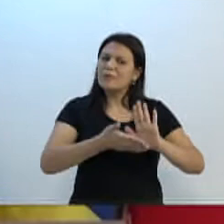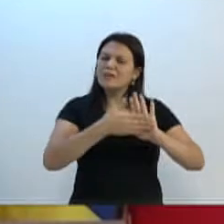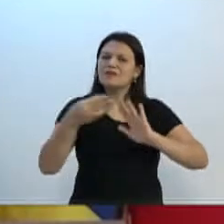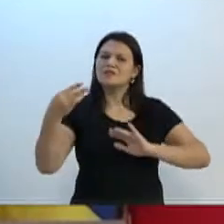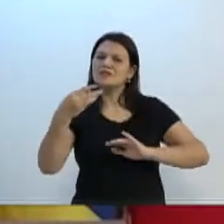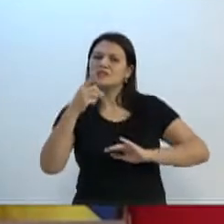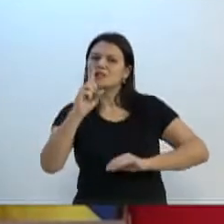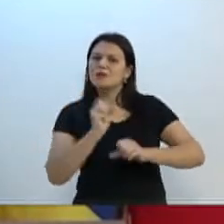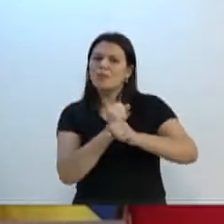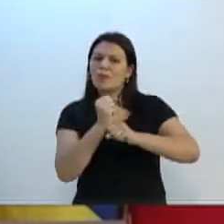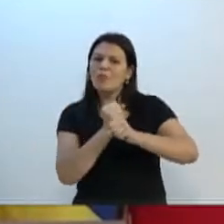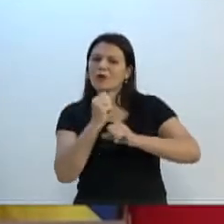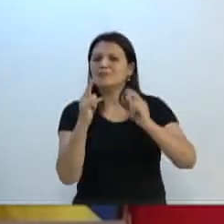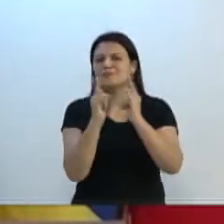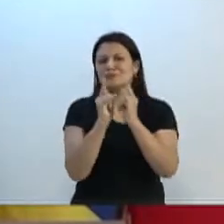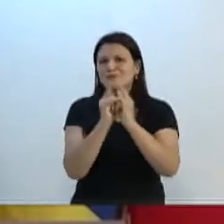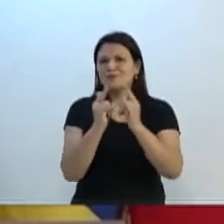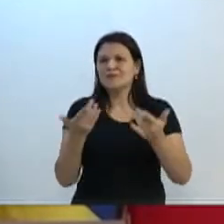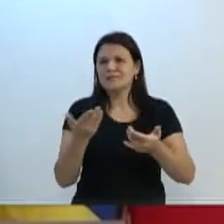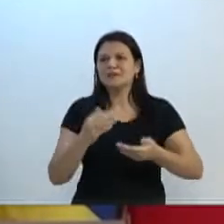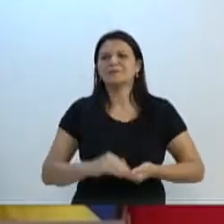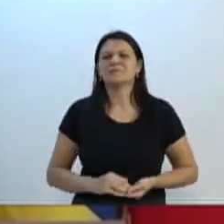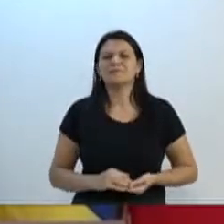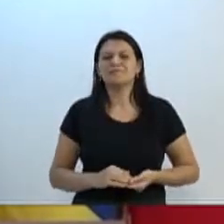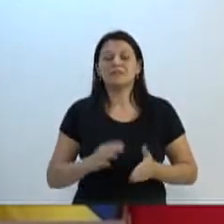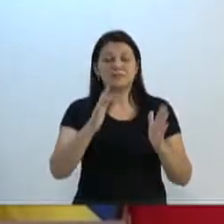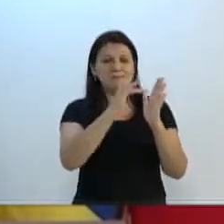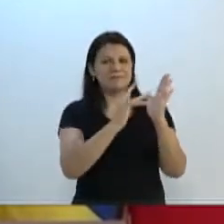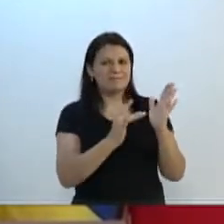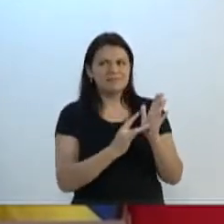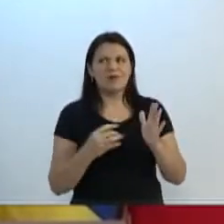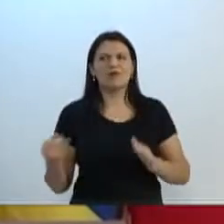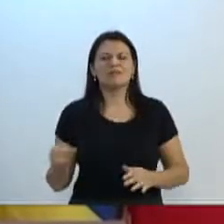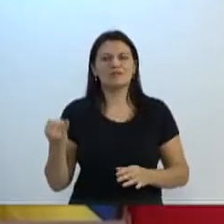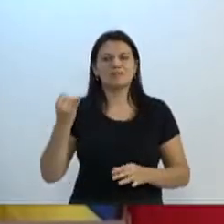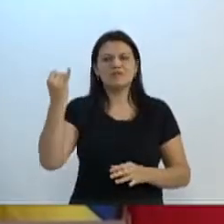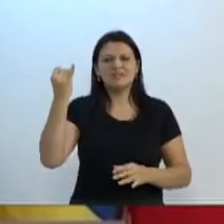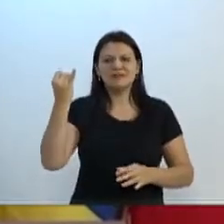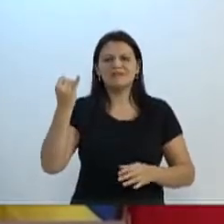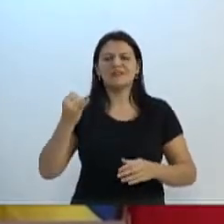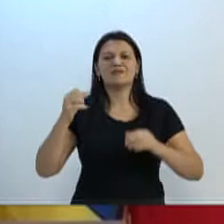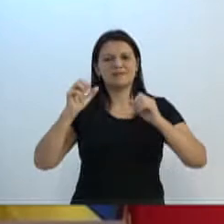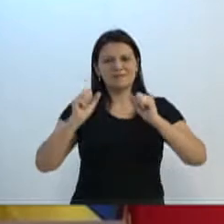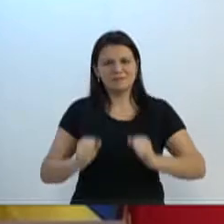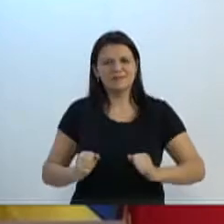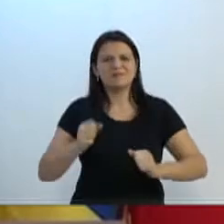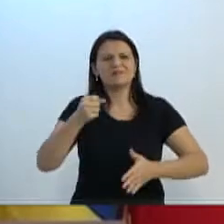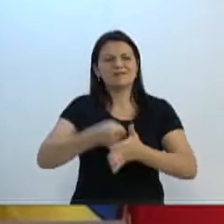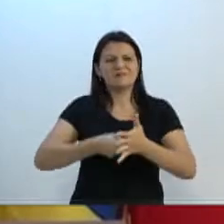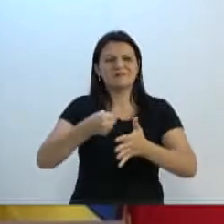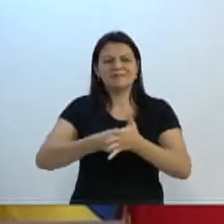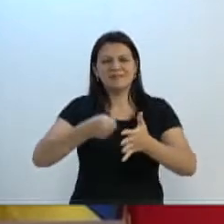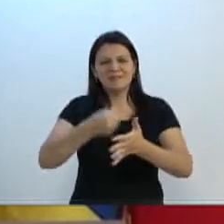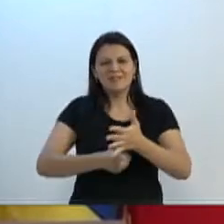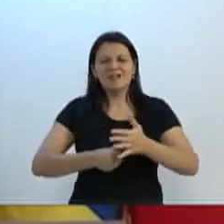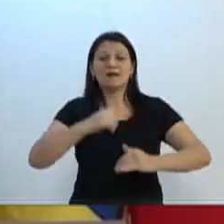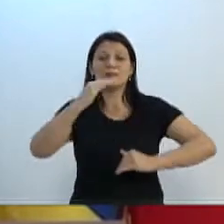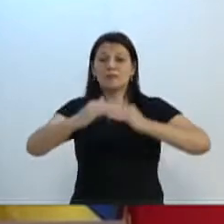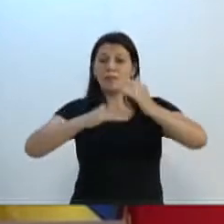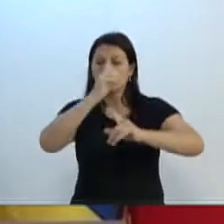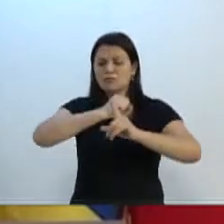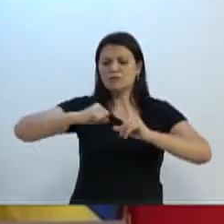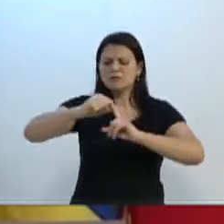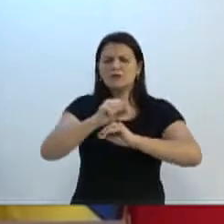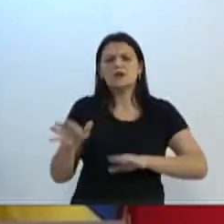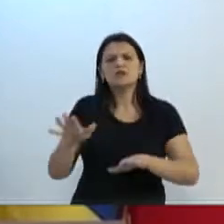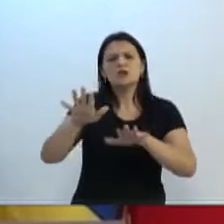anos dessa instituição. Essa que é uma pauta tão importante para que todos nós possamos, de fato, lutar para a construção de uma sociedade mais inclusiva,